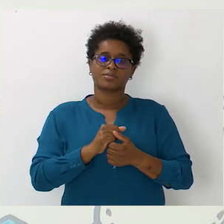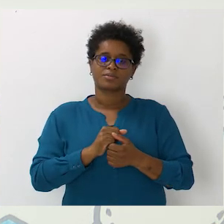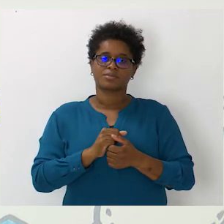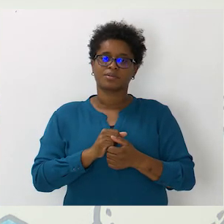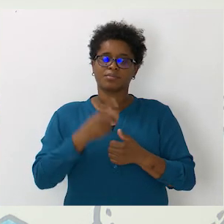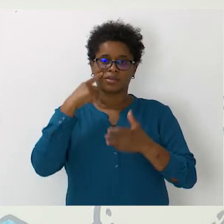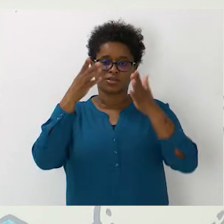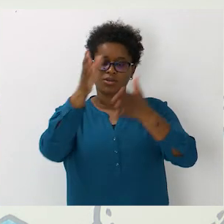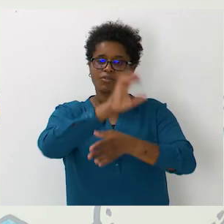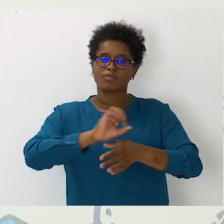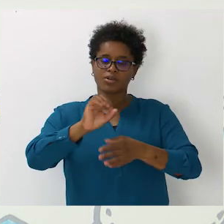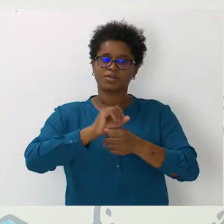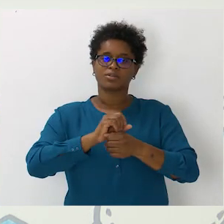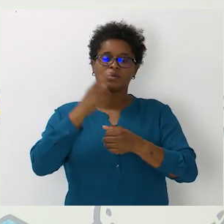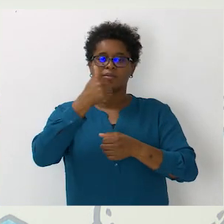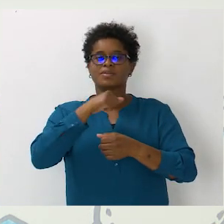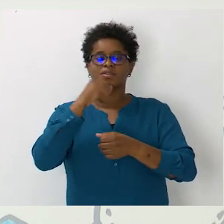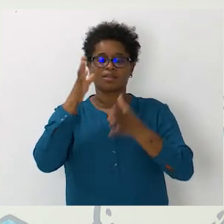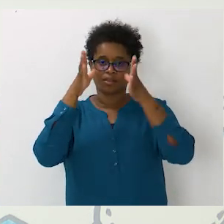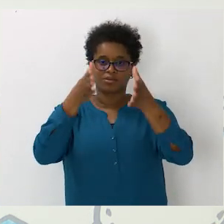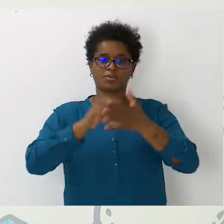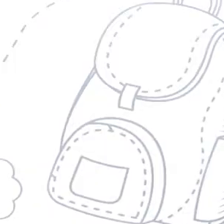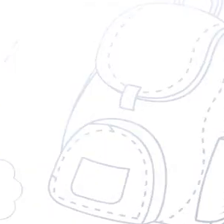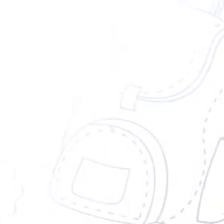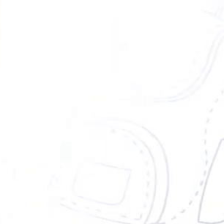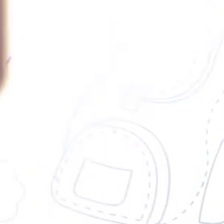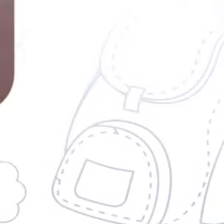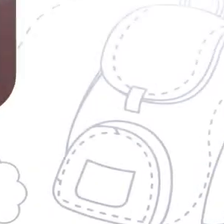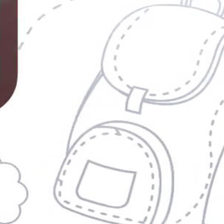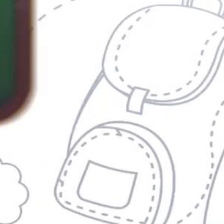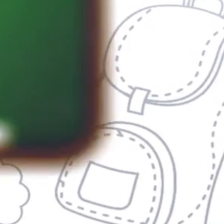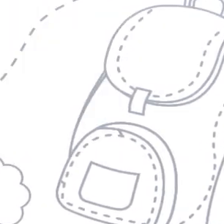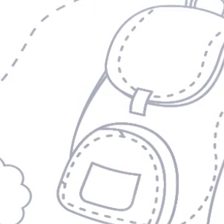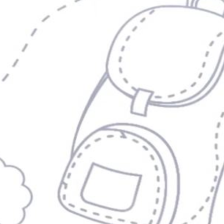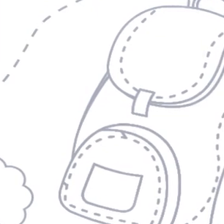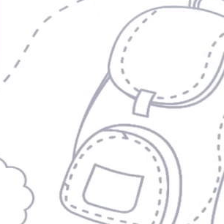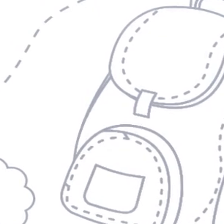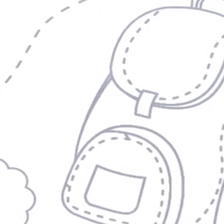pela vossa paciência e atenção.